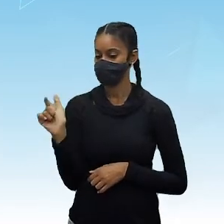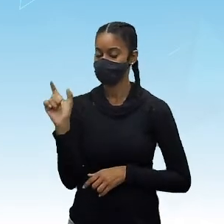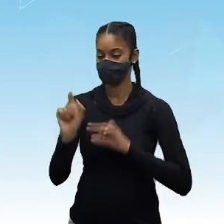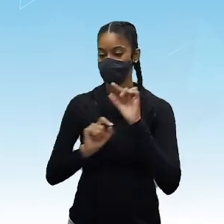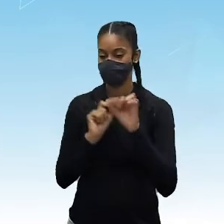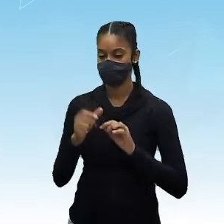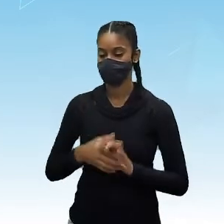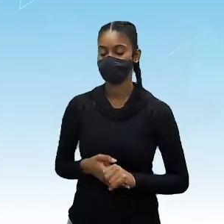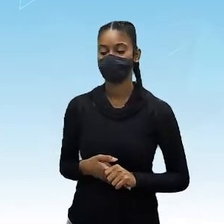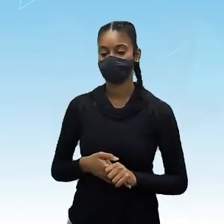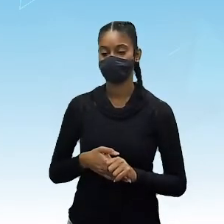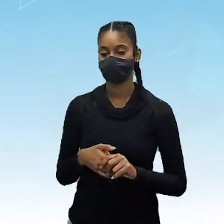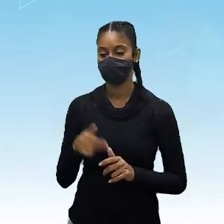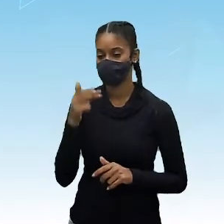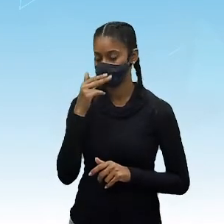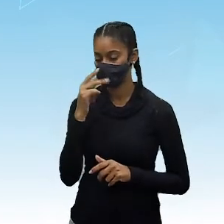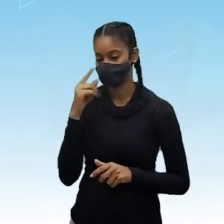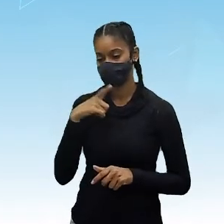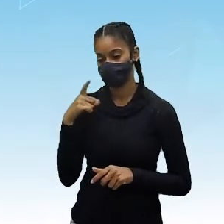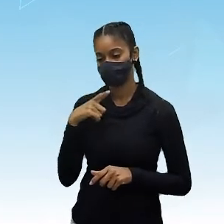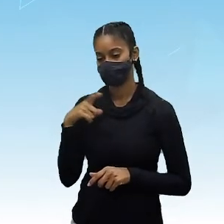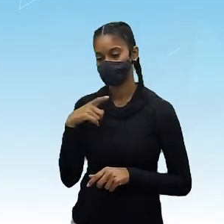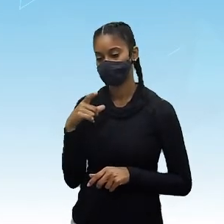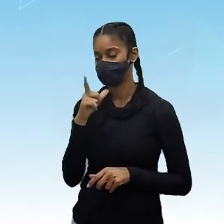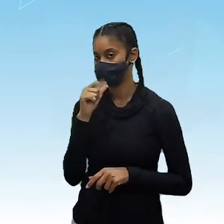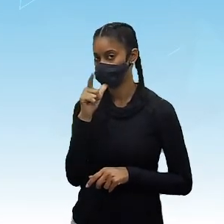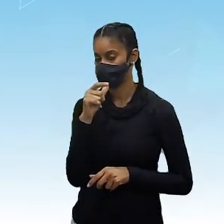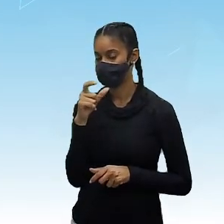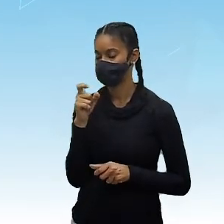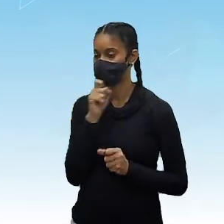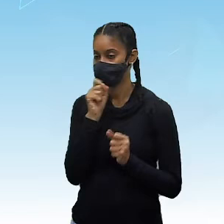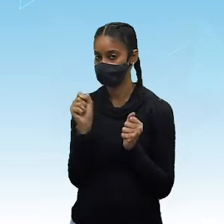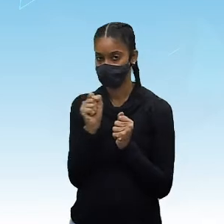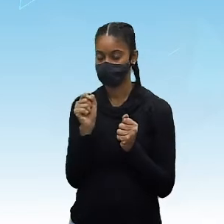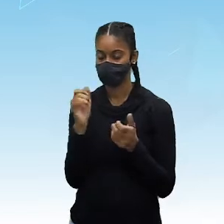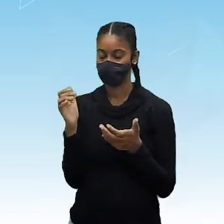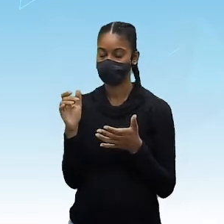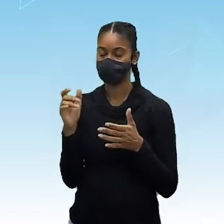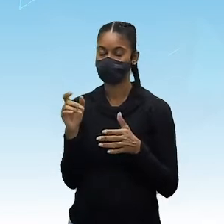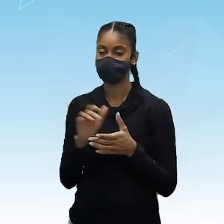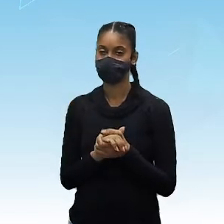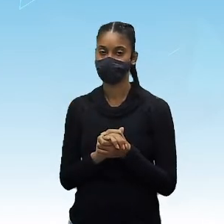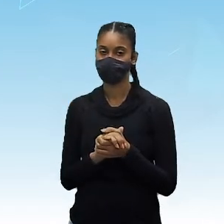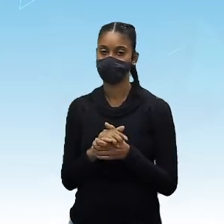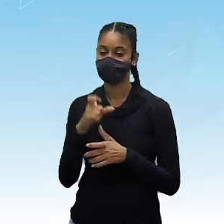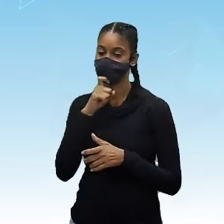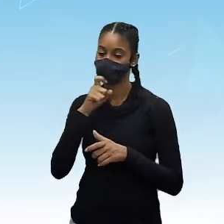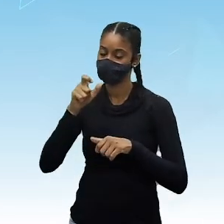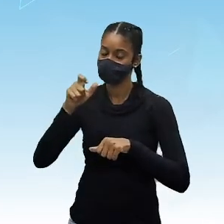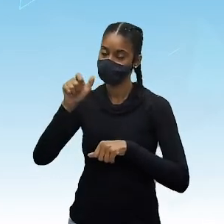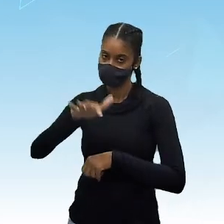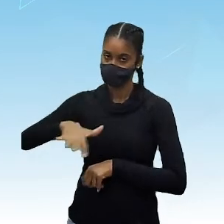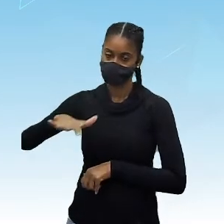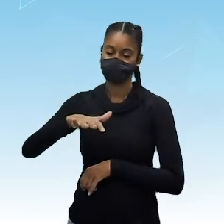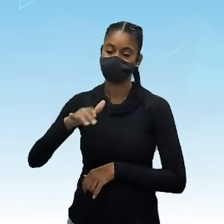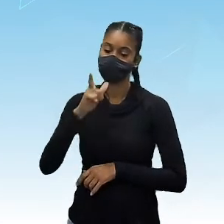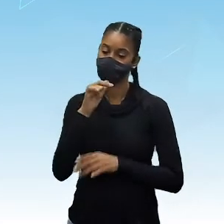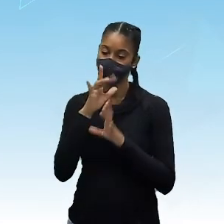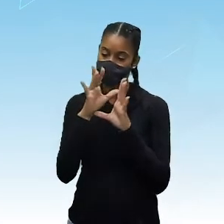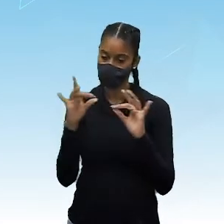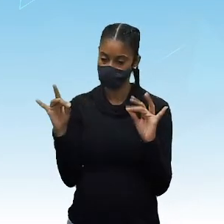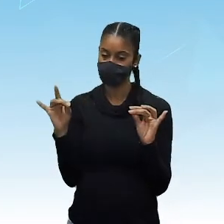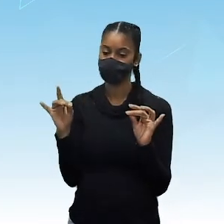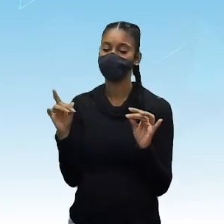onde, embora nós tenhamos água congelada, algumas placas de gelo, a quantidade de água líquida